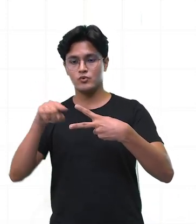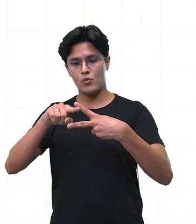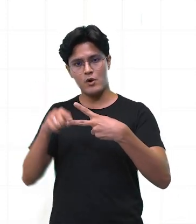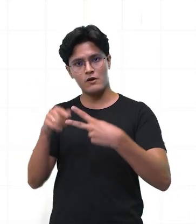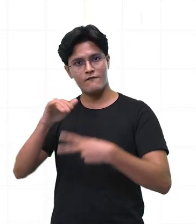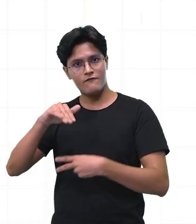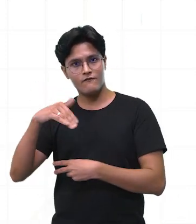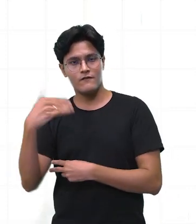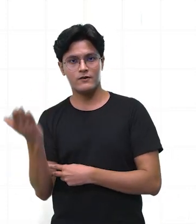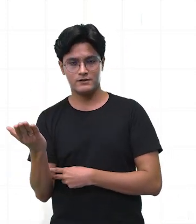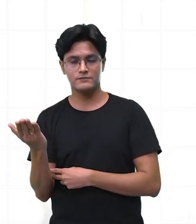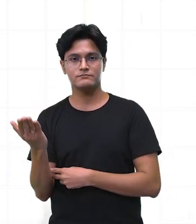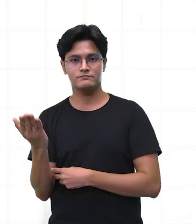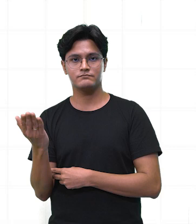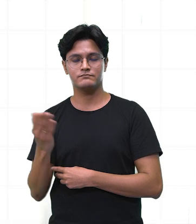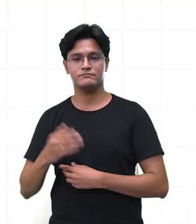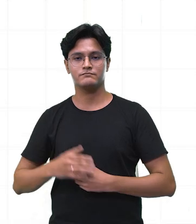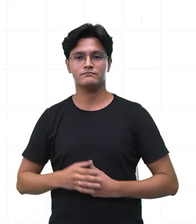parte